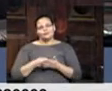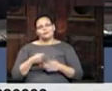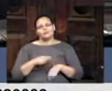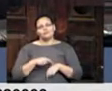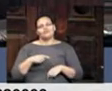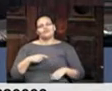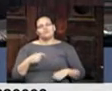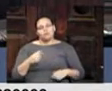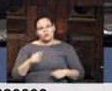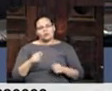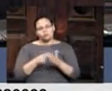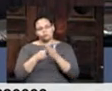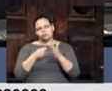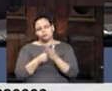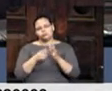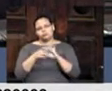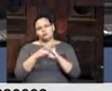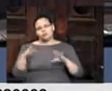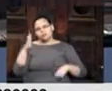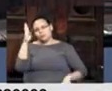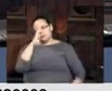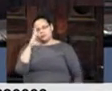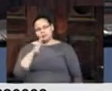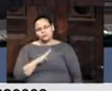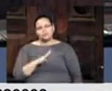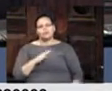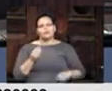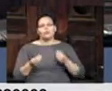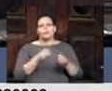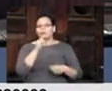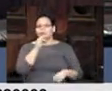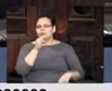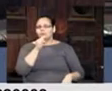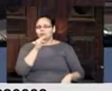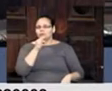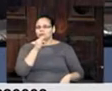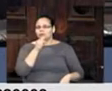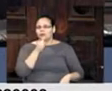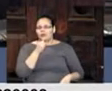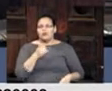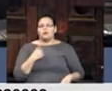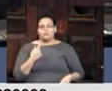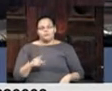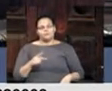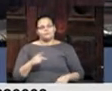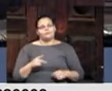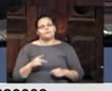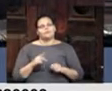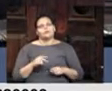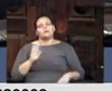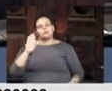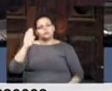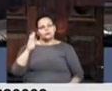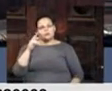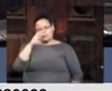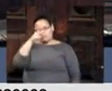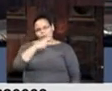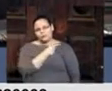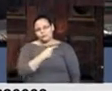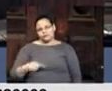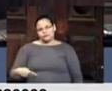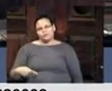Brasil, como, por exemplo, a sua anticandidatura a presidente da República